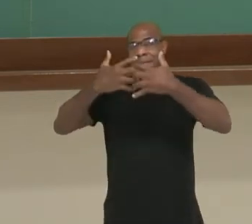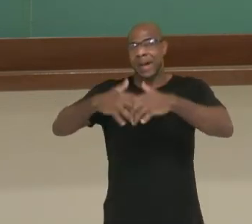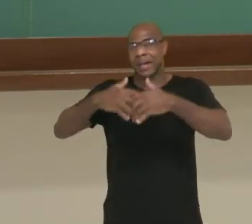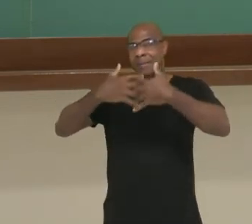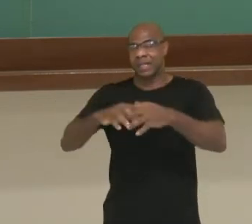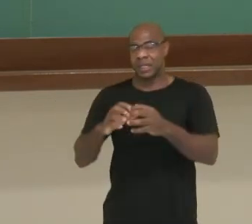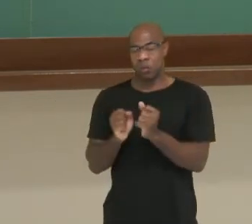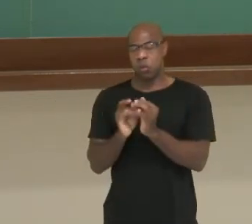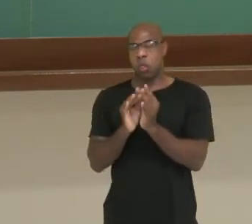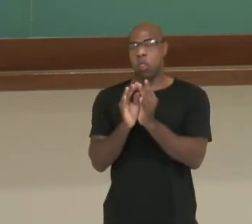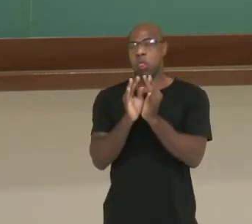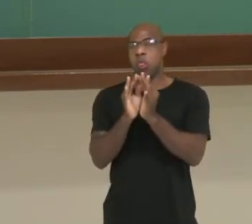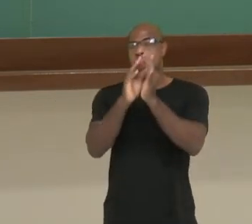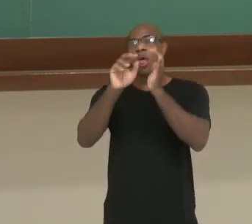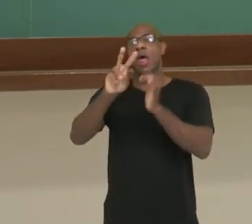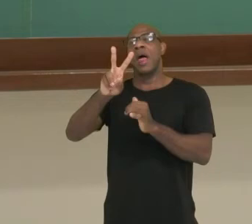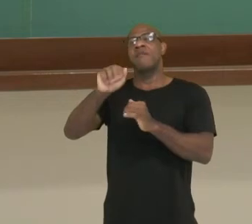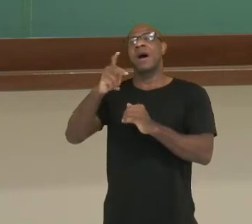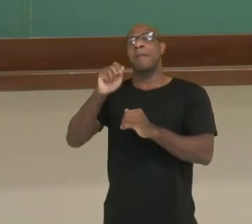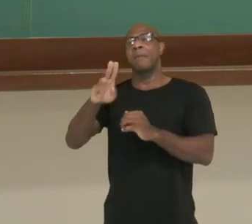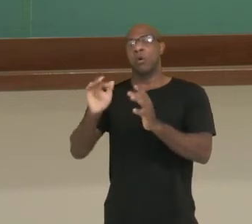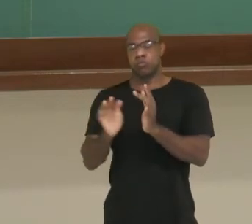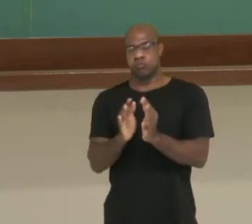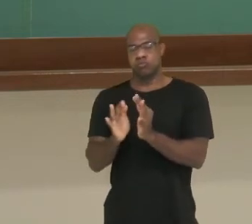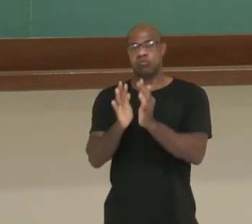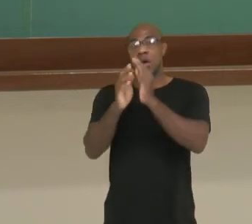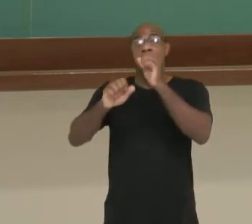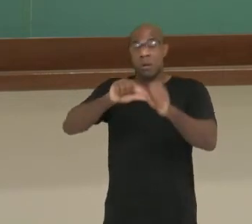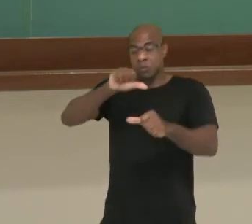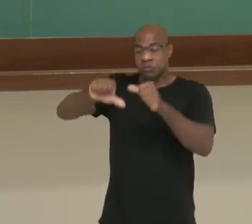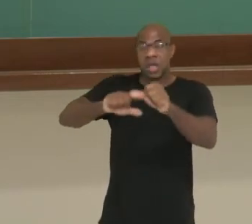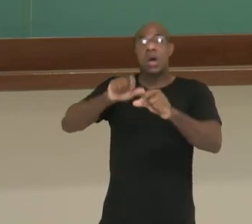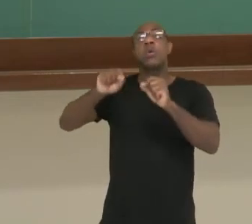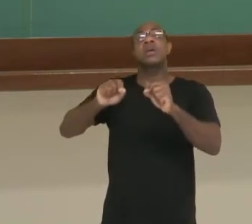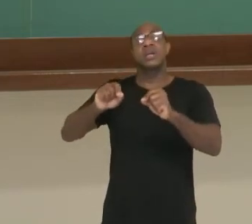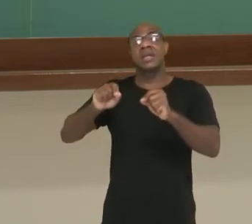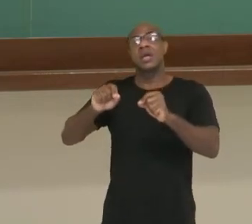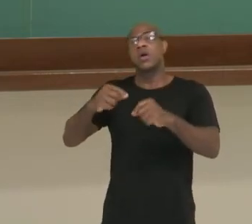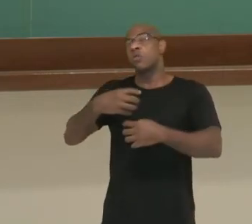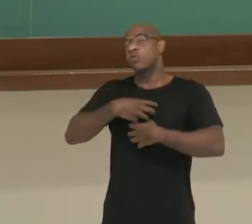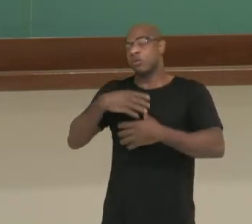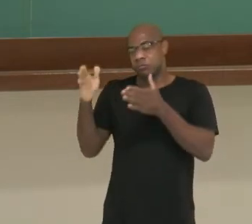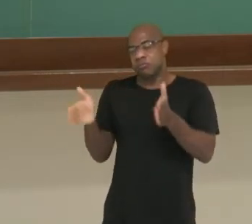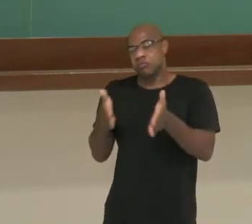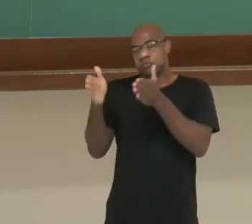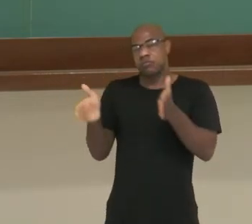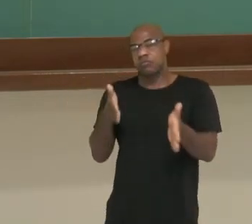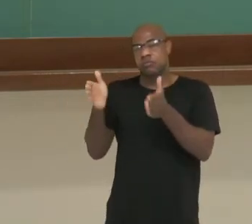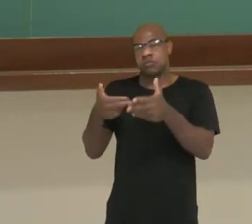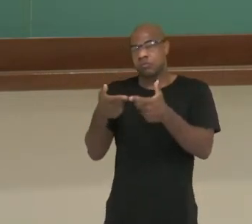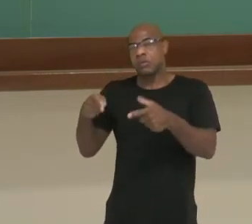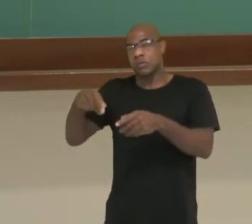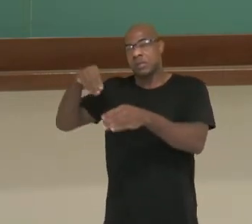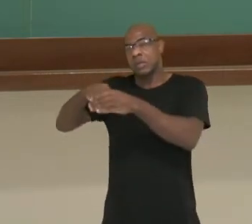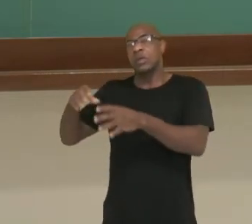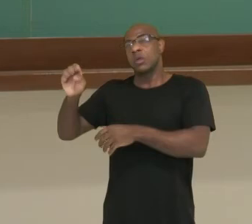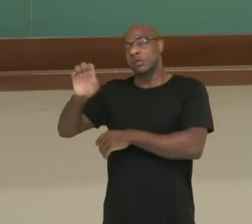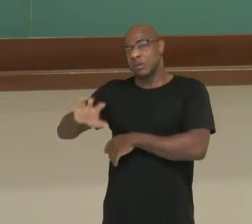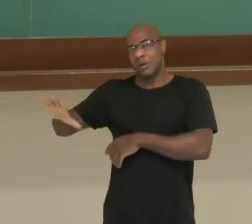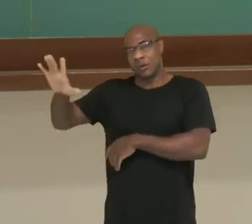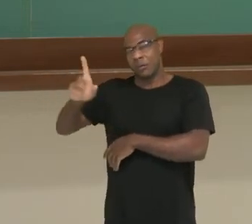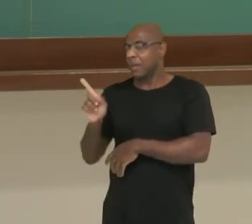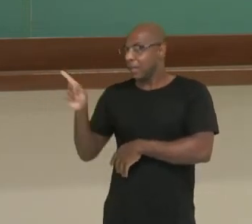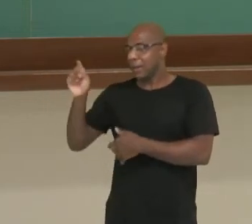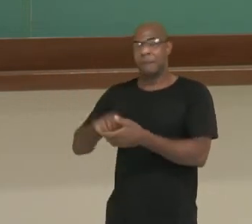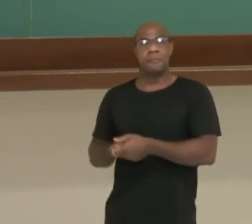Inglaterra, que modificou a forma de se produzir naquele continente, naquele país. E vale destacar que